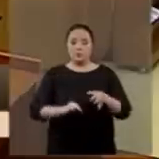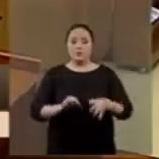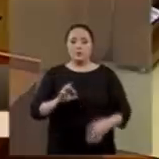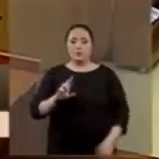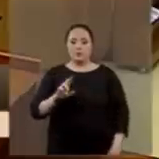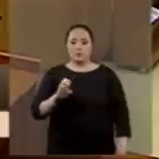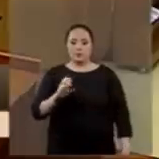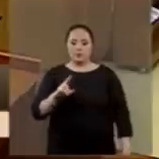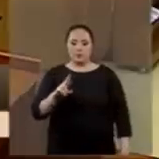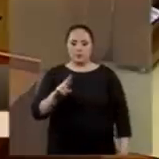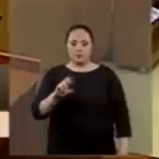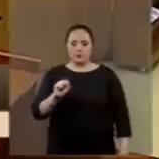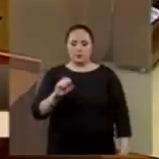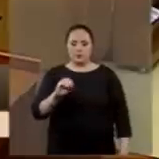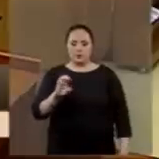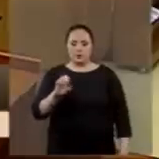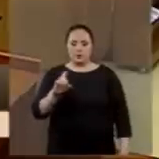né?